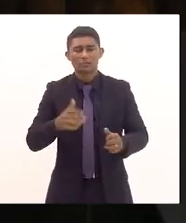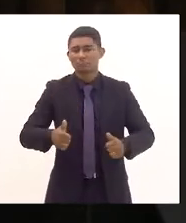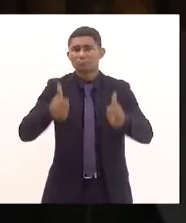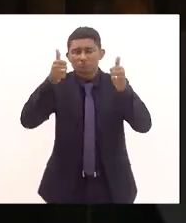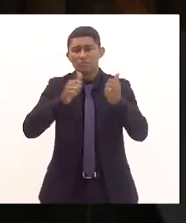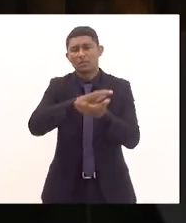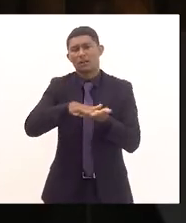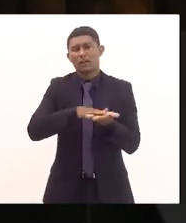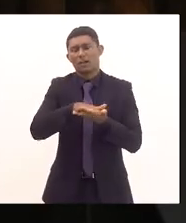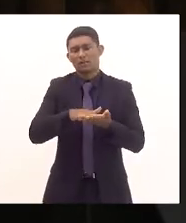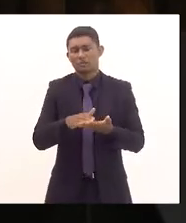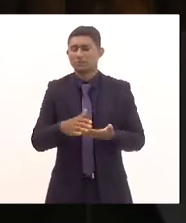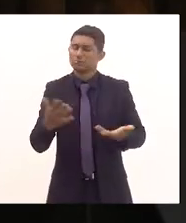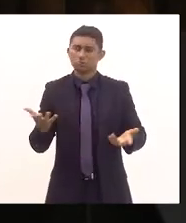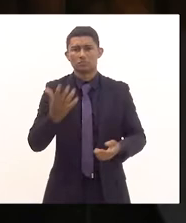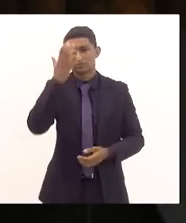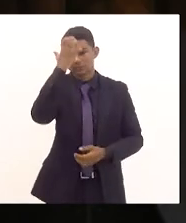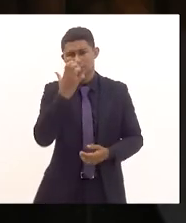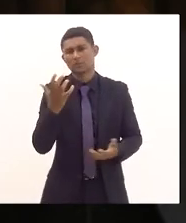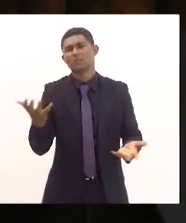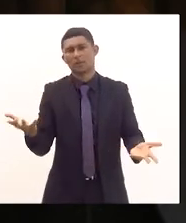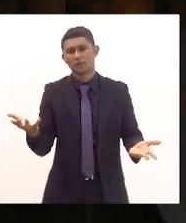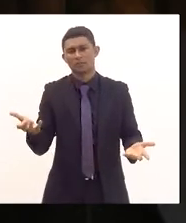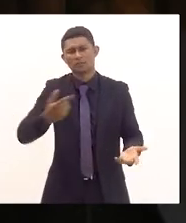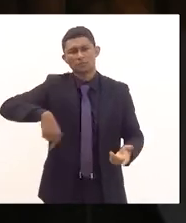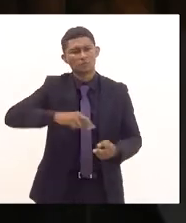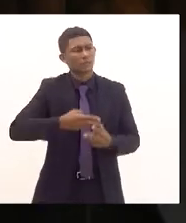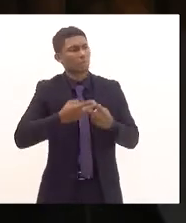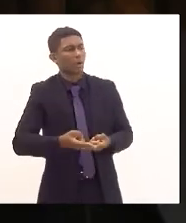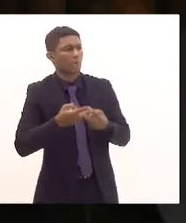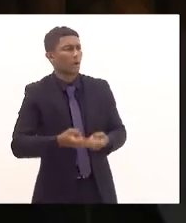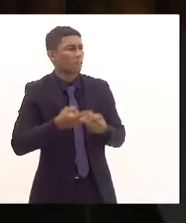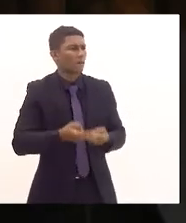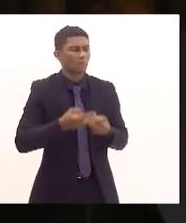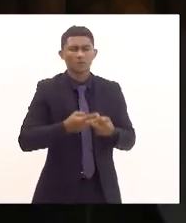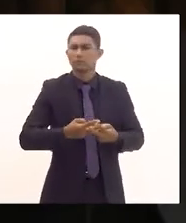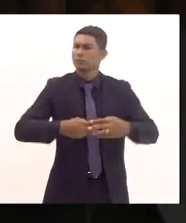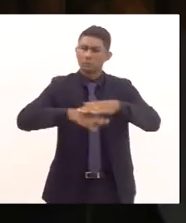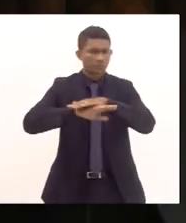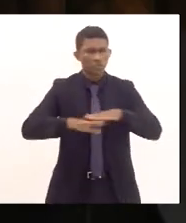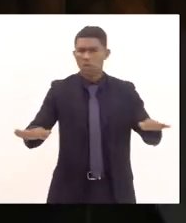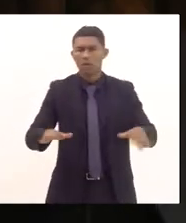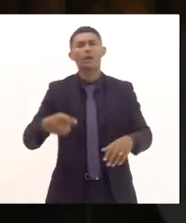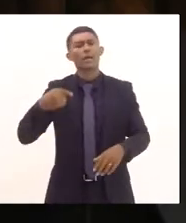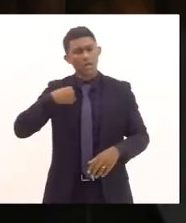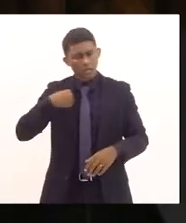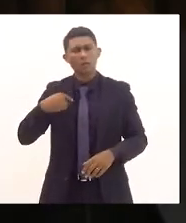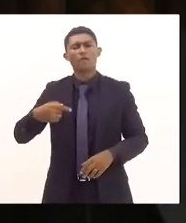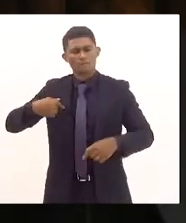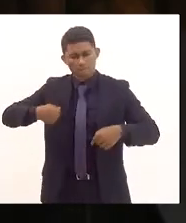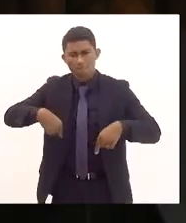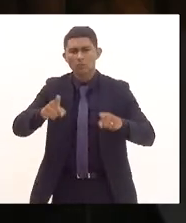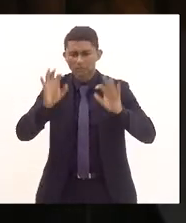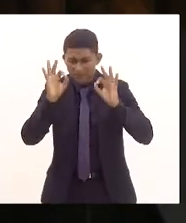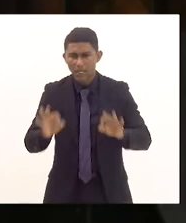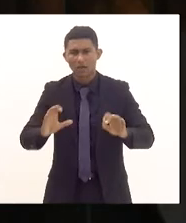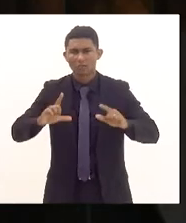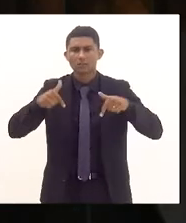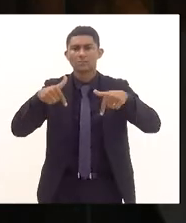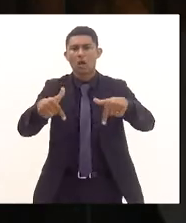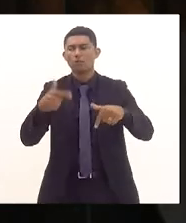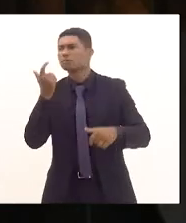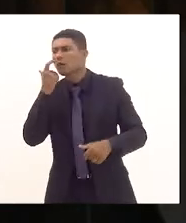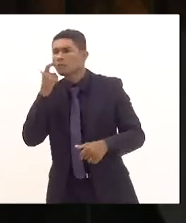você é muito sério acabou a paciência e eu vou correr atrás das providências que forem